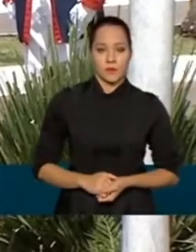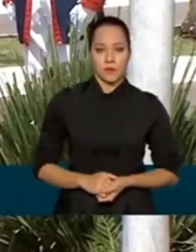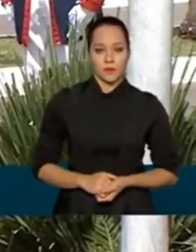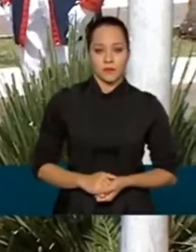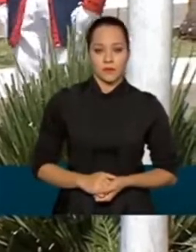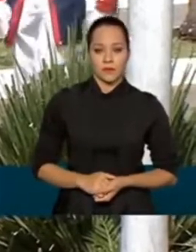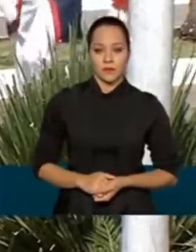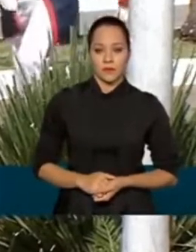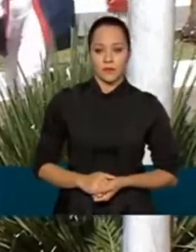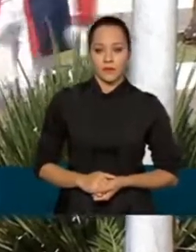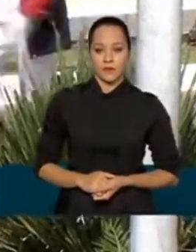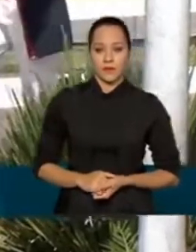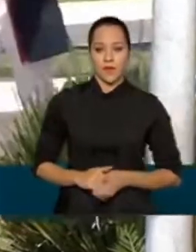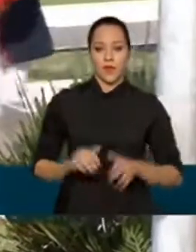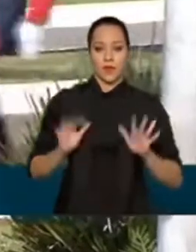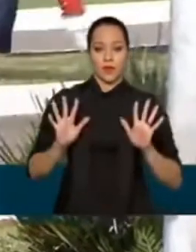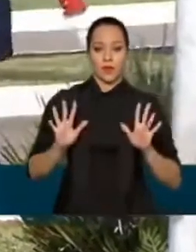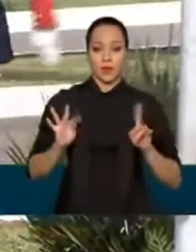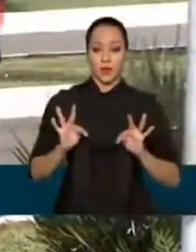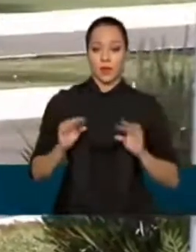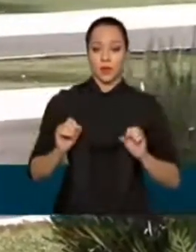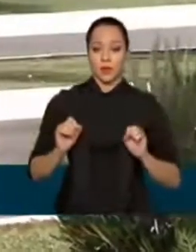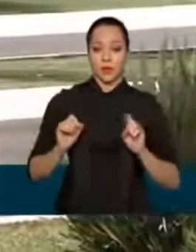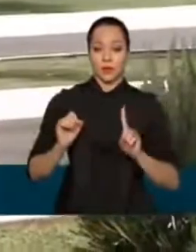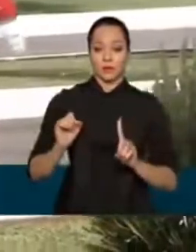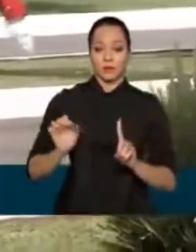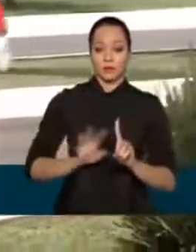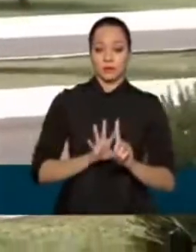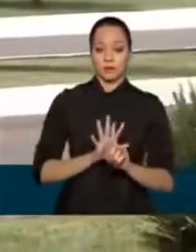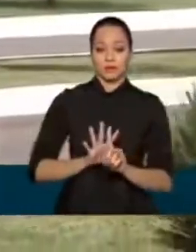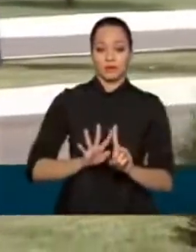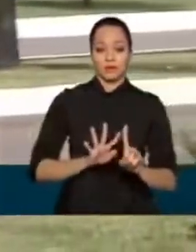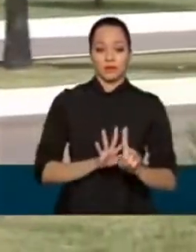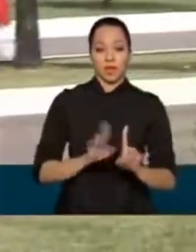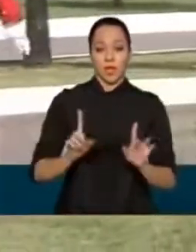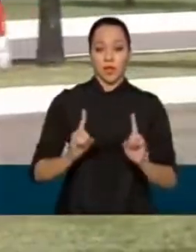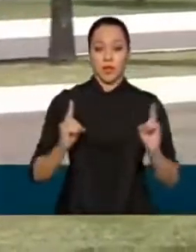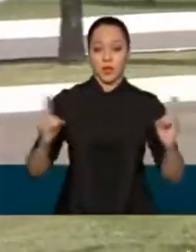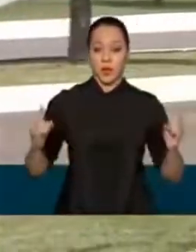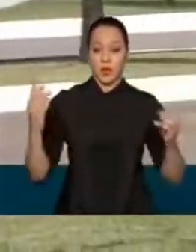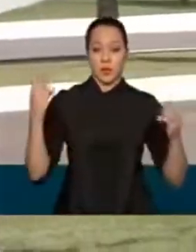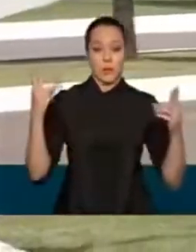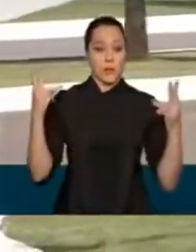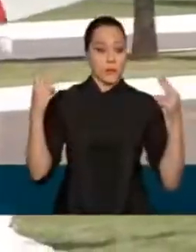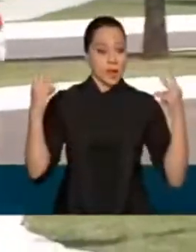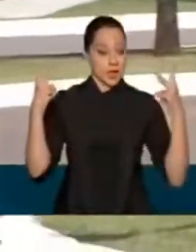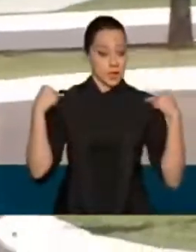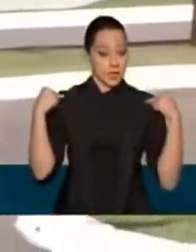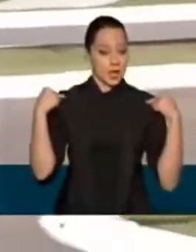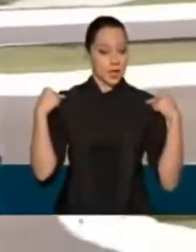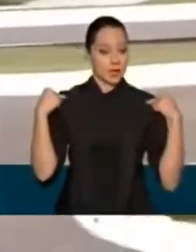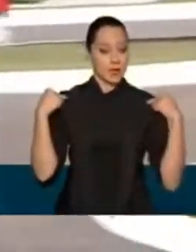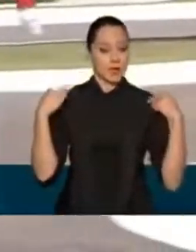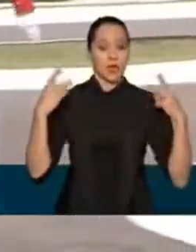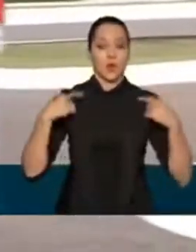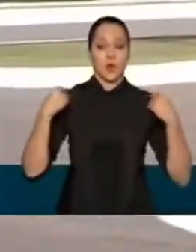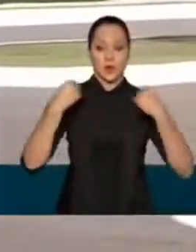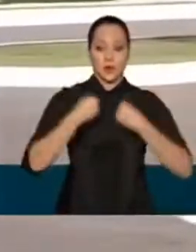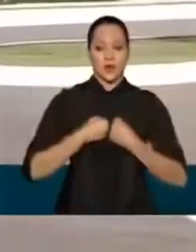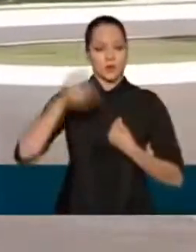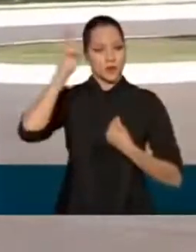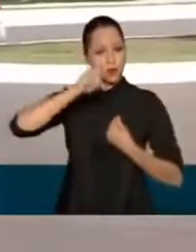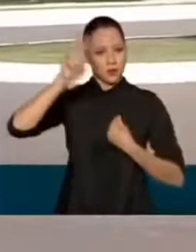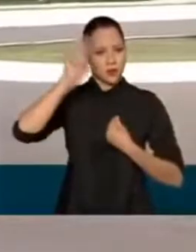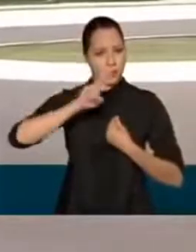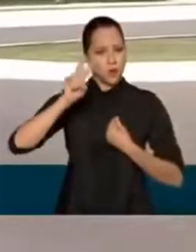A escolta no deslocamento do pavilhão ocorre por dois marinheiros, envergando o uniforme histórico do